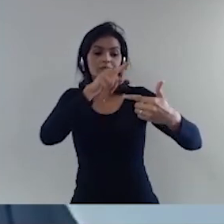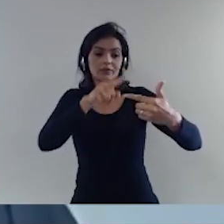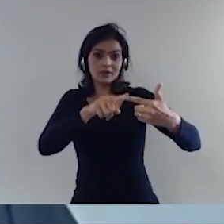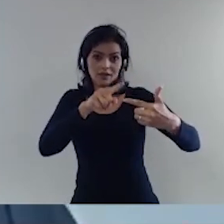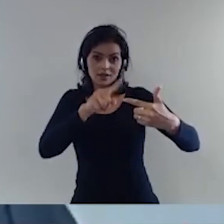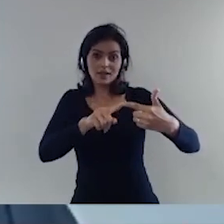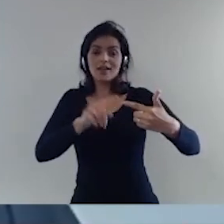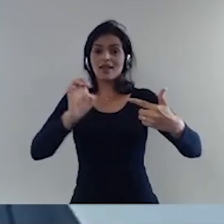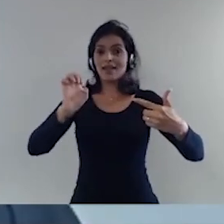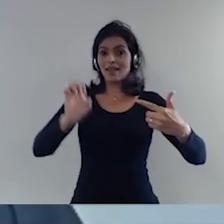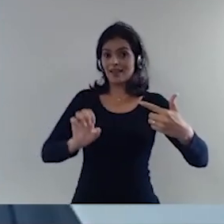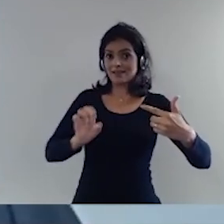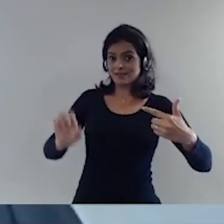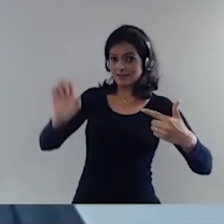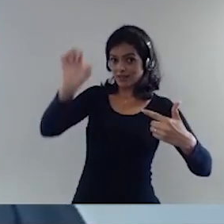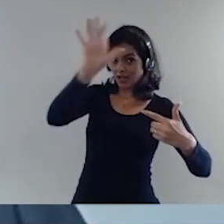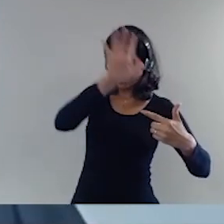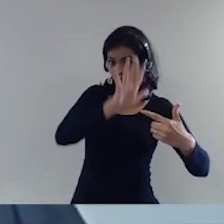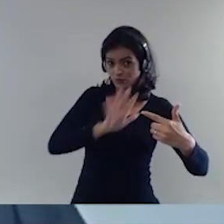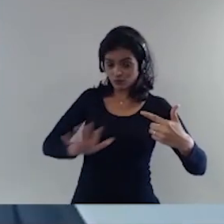Distrito Federal, onde